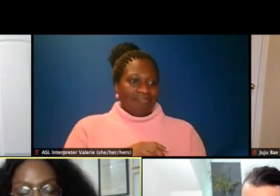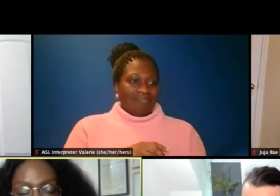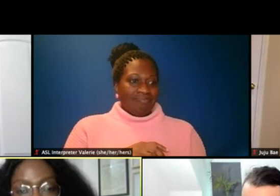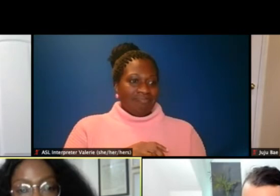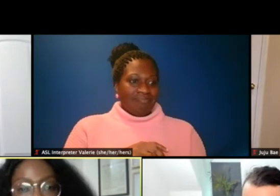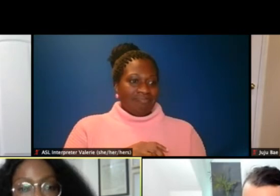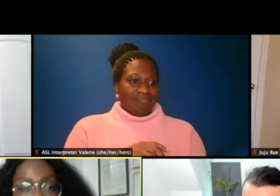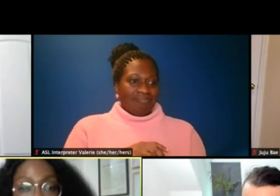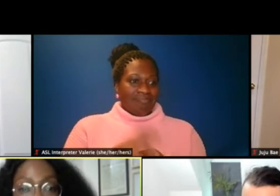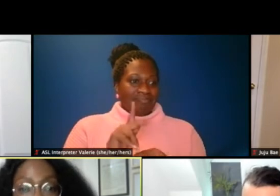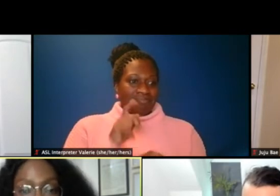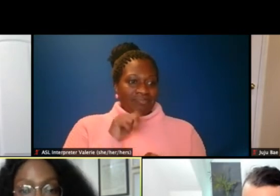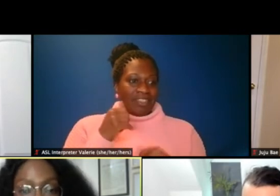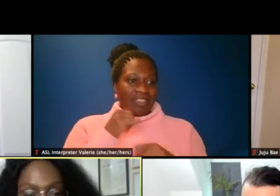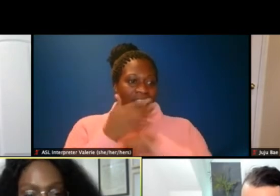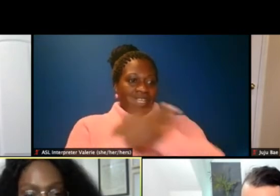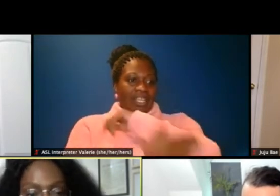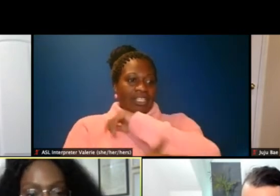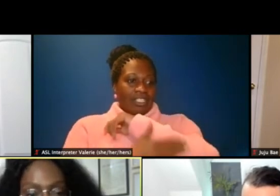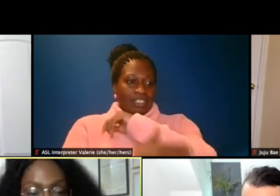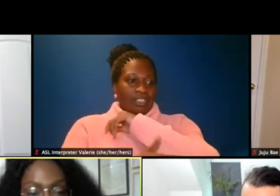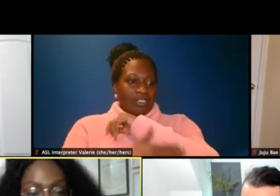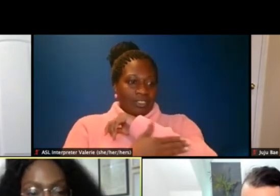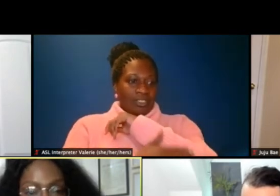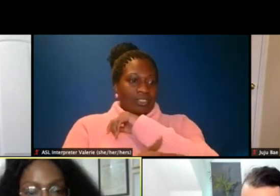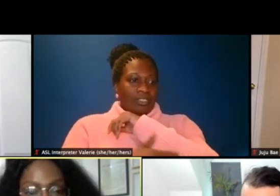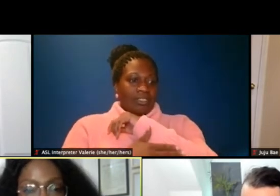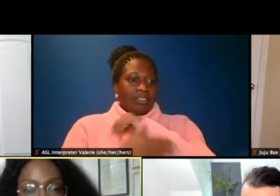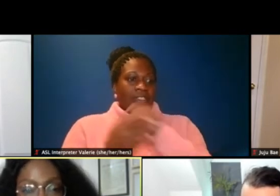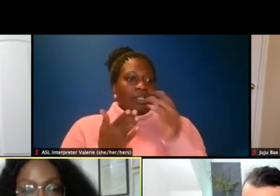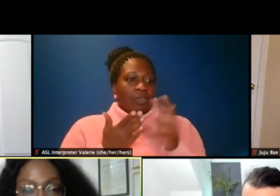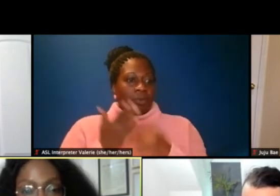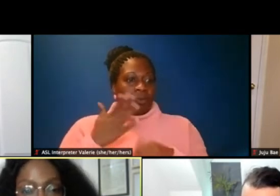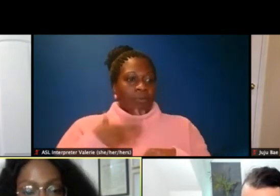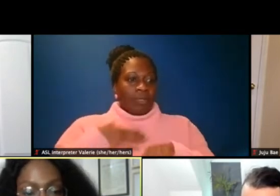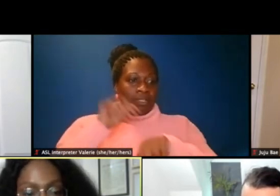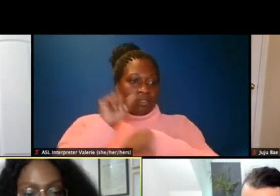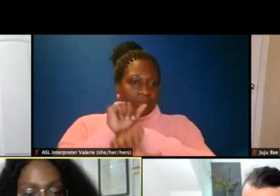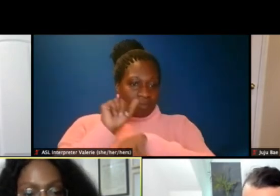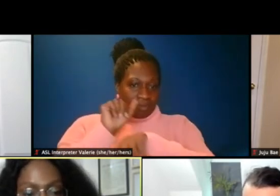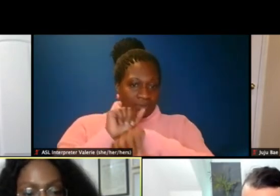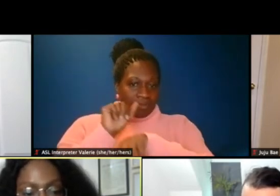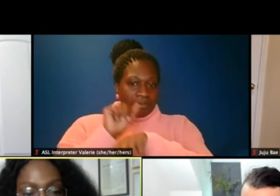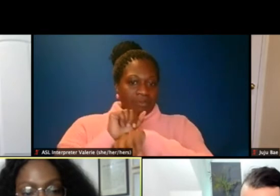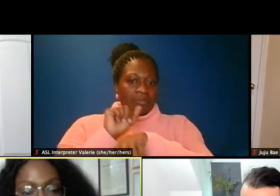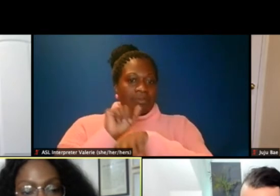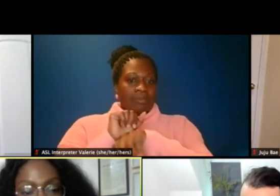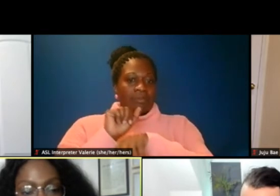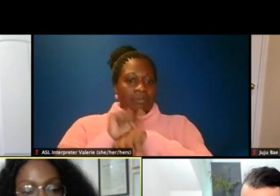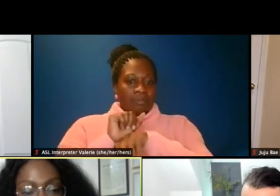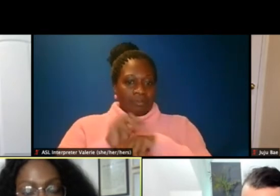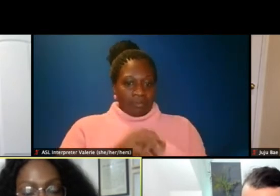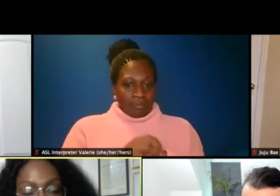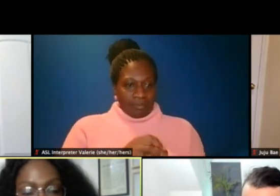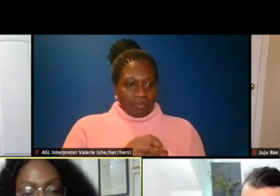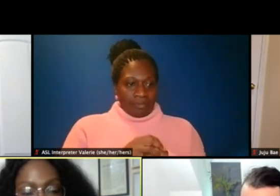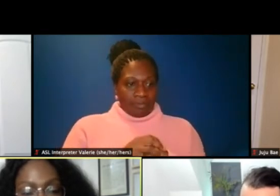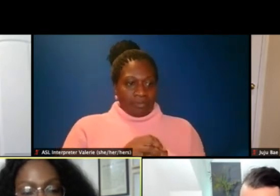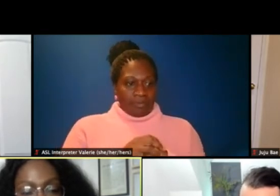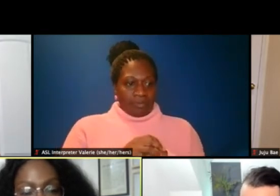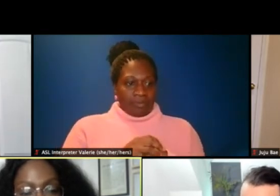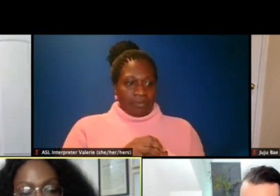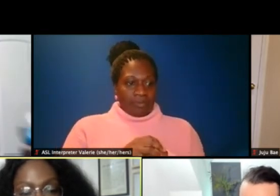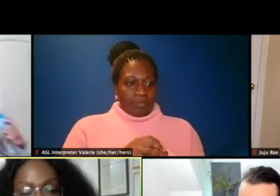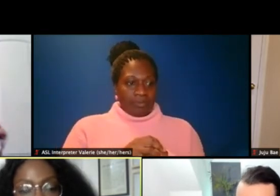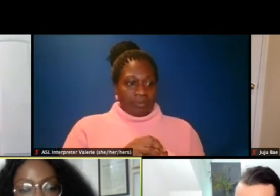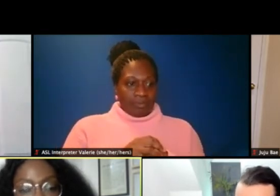trabalho. Também quero parabenizar a Chanel pelo trabalho incrível que ela desenvolve. Faz todo sentido para mim tudo que